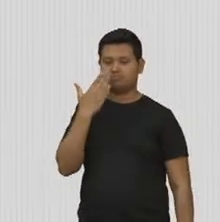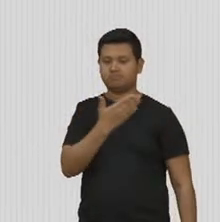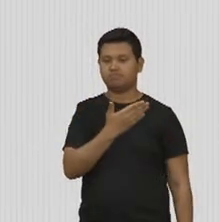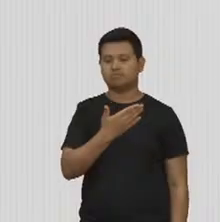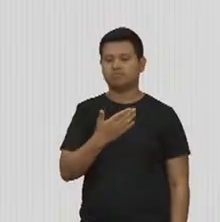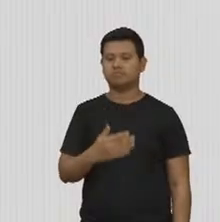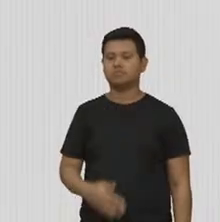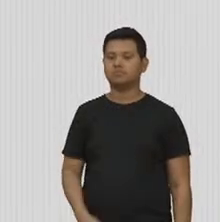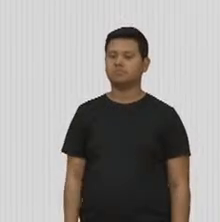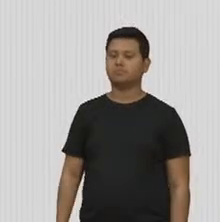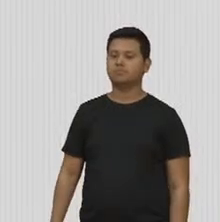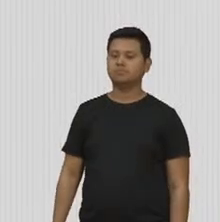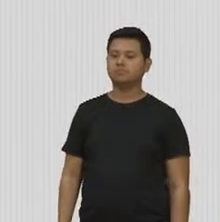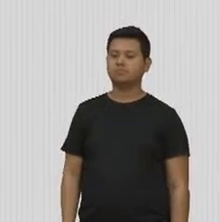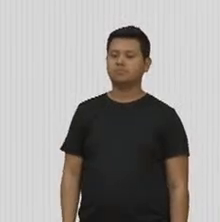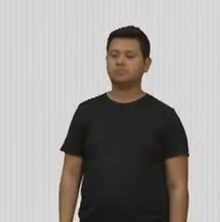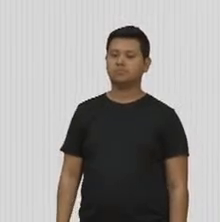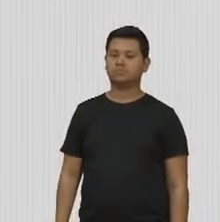capa técnica?